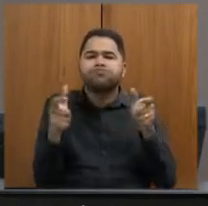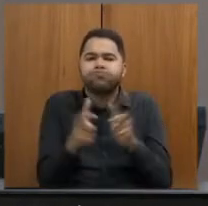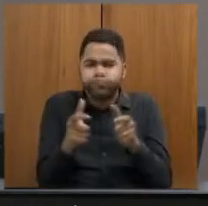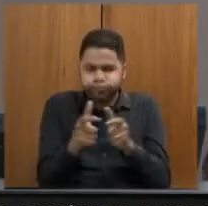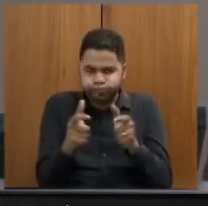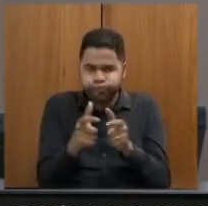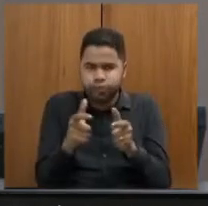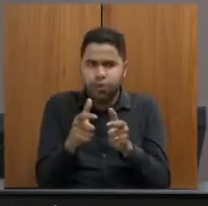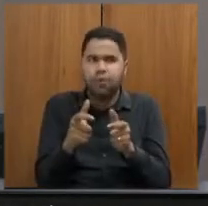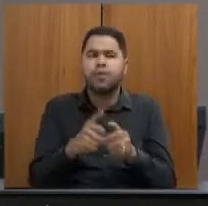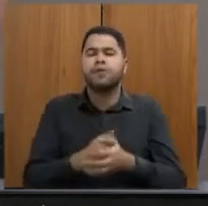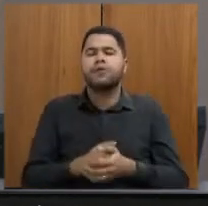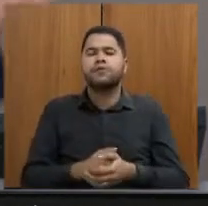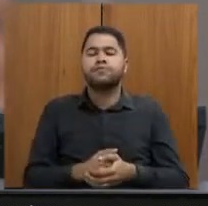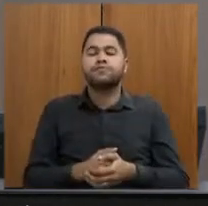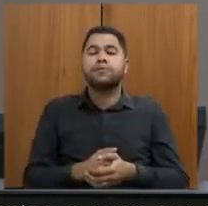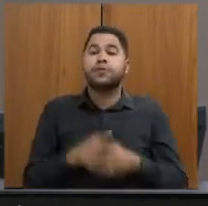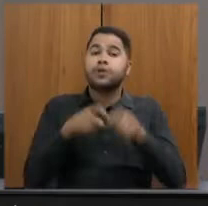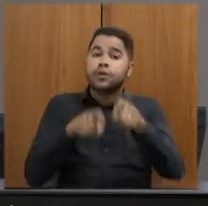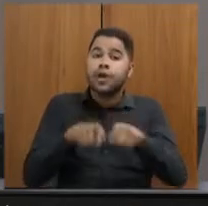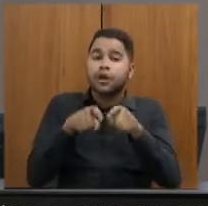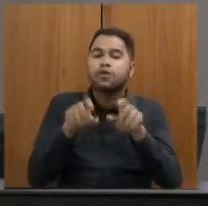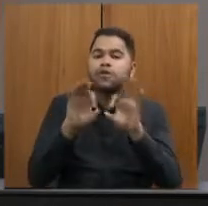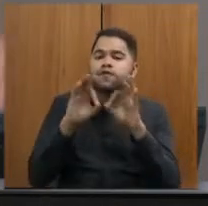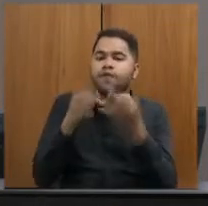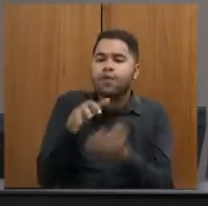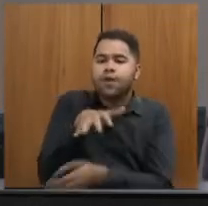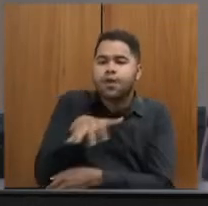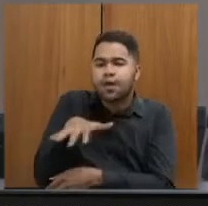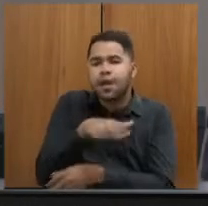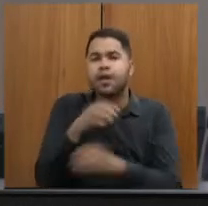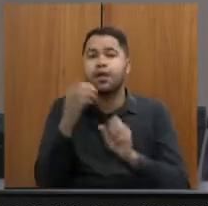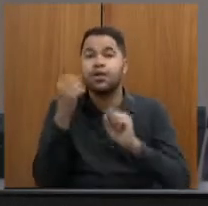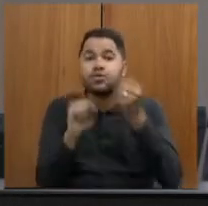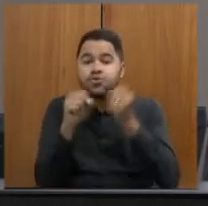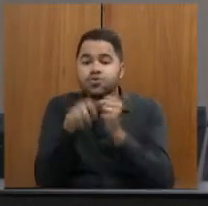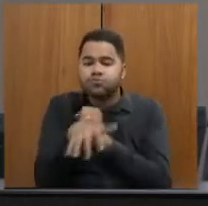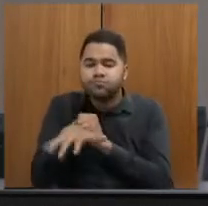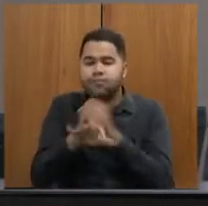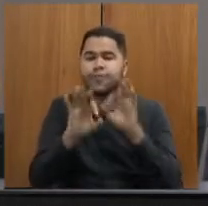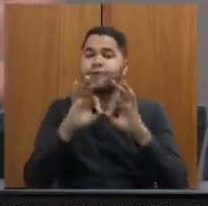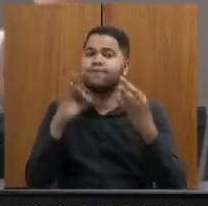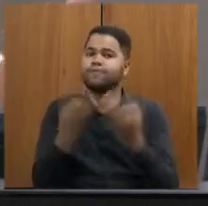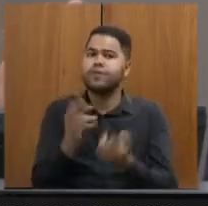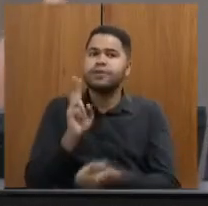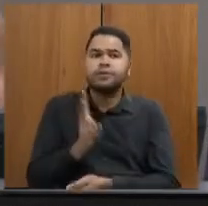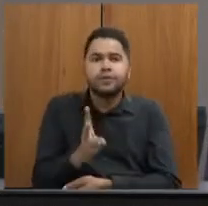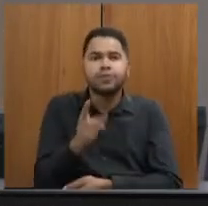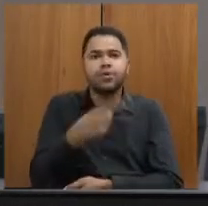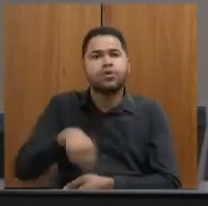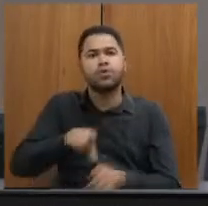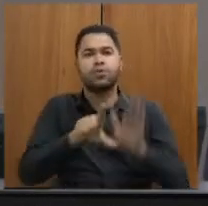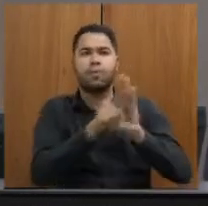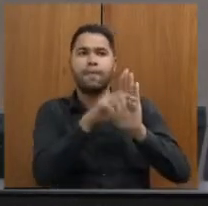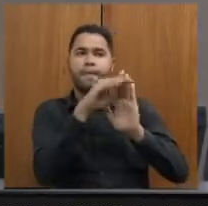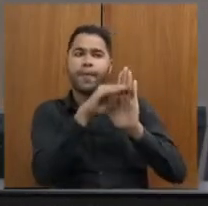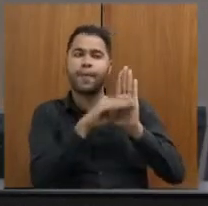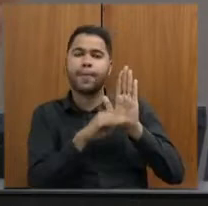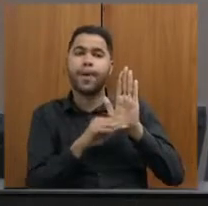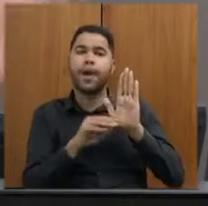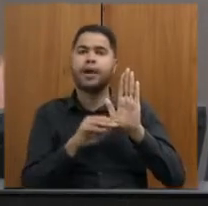Empreendimentos da Agricultura Familiar agroindústrias familiares e que sempre que a gente faz na legislação